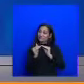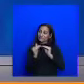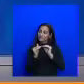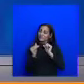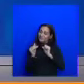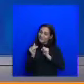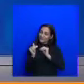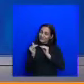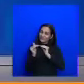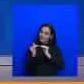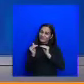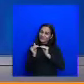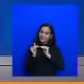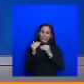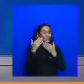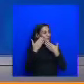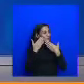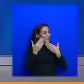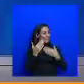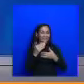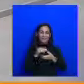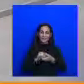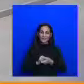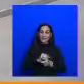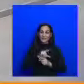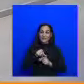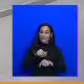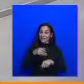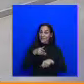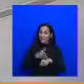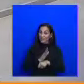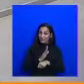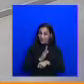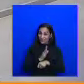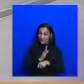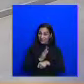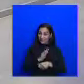Sim, confio. Sim, confirmo. Obrigado. Sorteio validado.